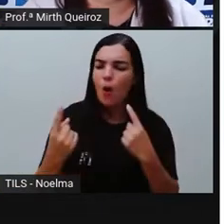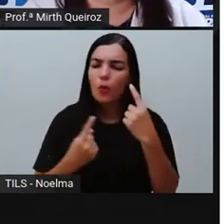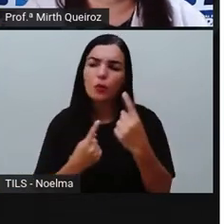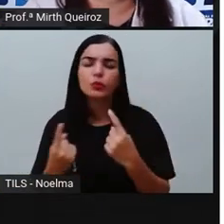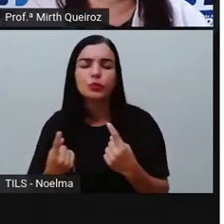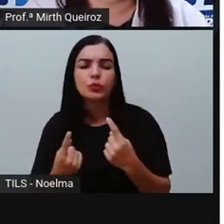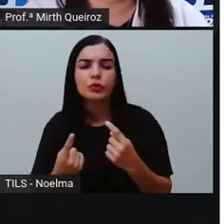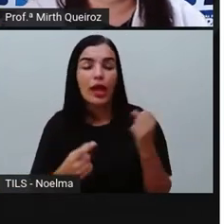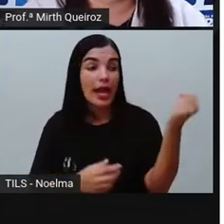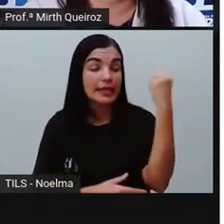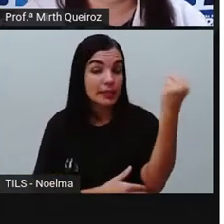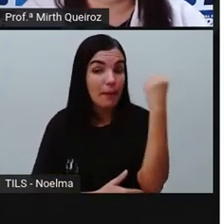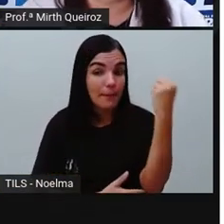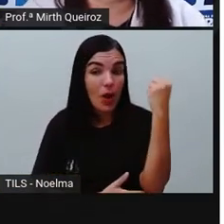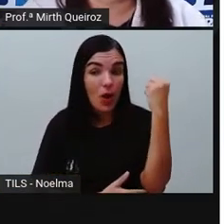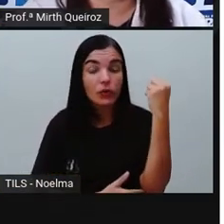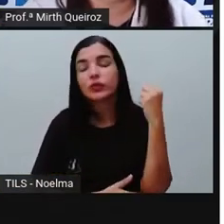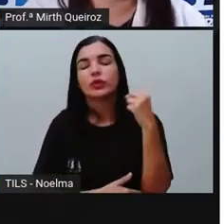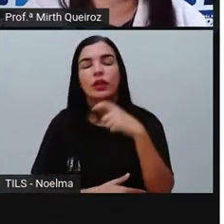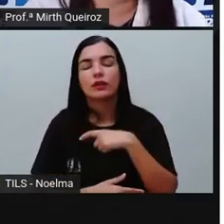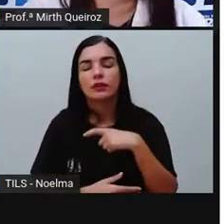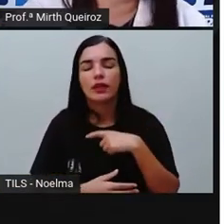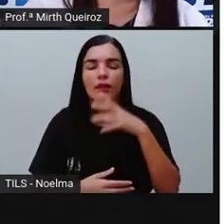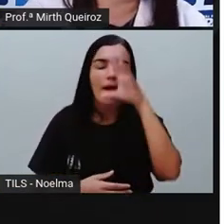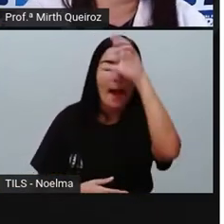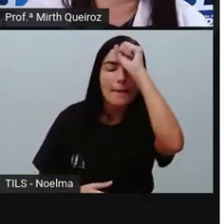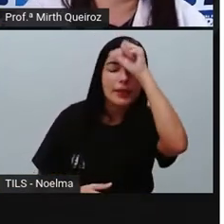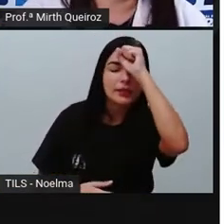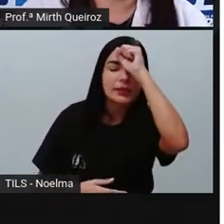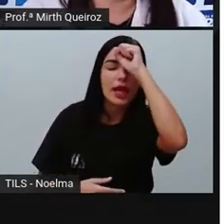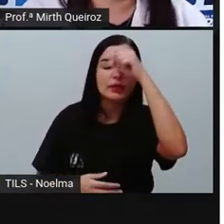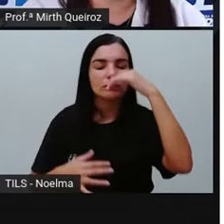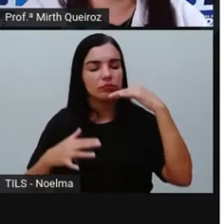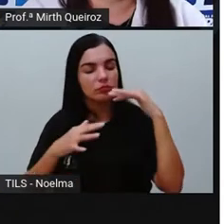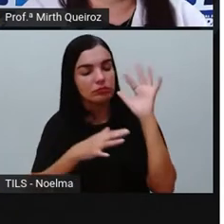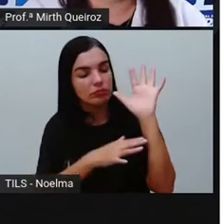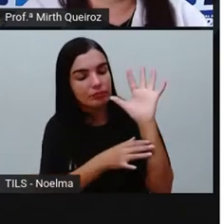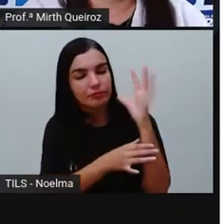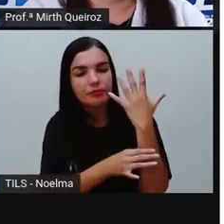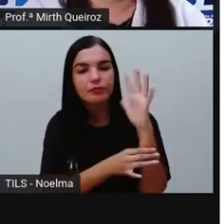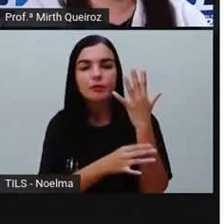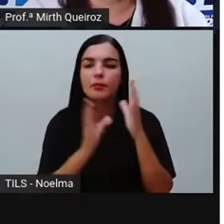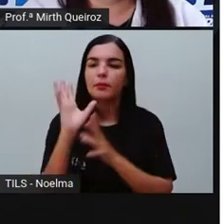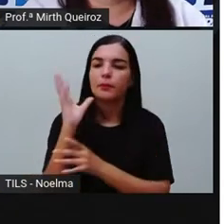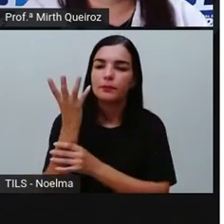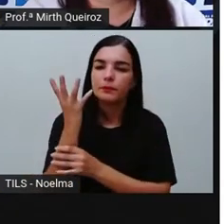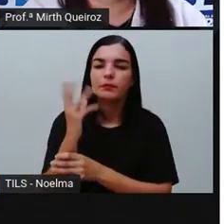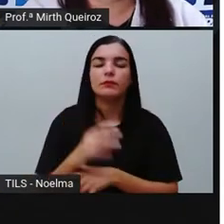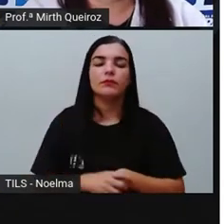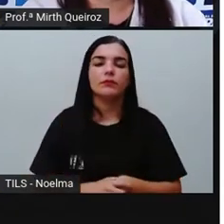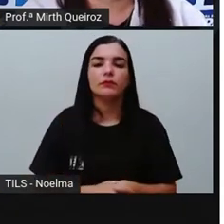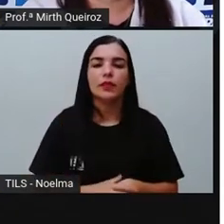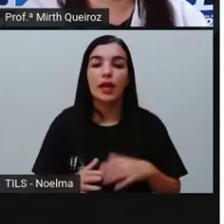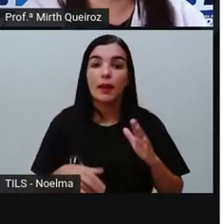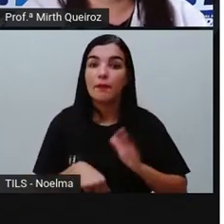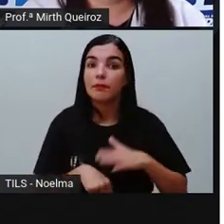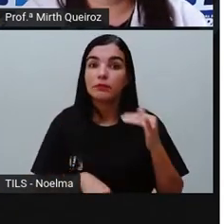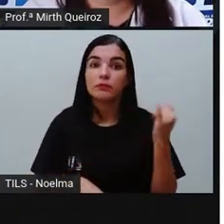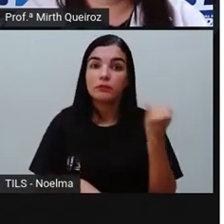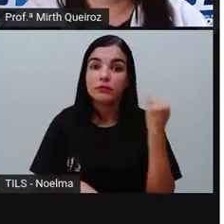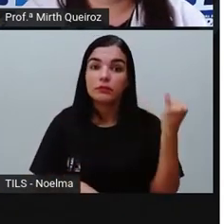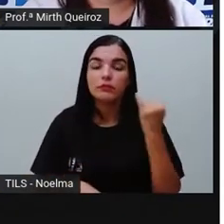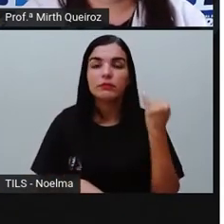gestos diferentes, né? E vai haver aí um aprendizado motor aí para a criança. Então é essencial, é muito importante que